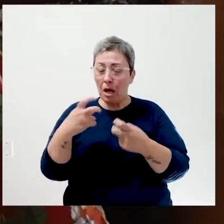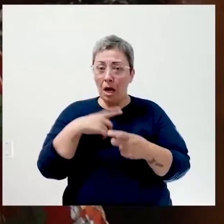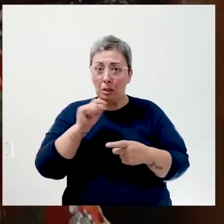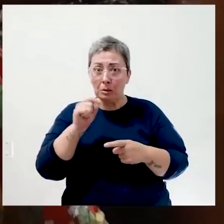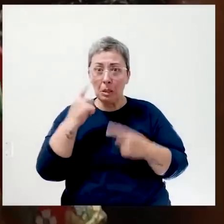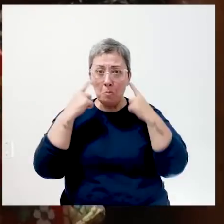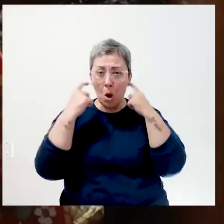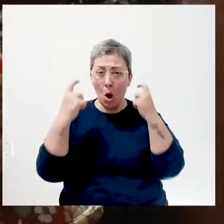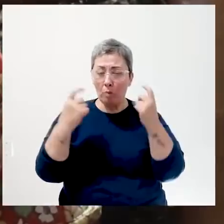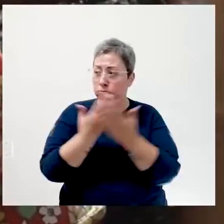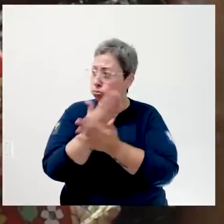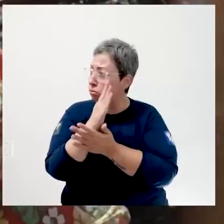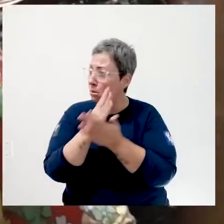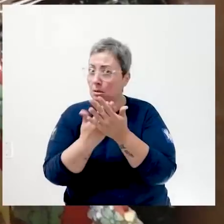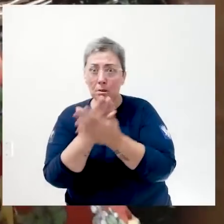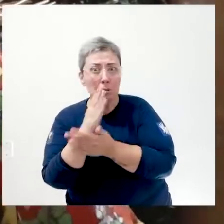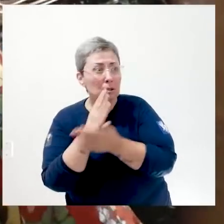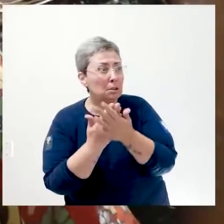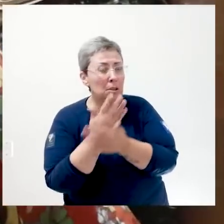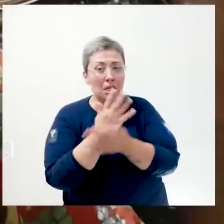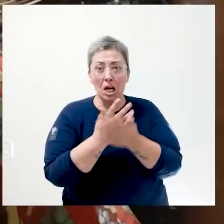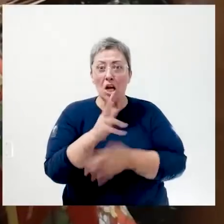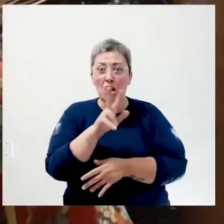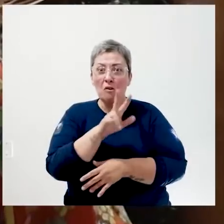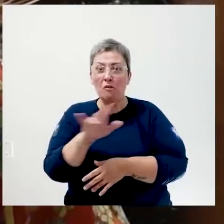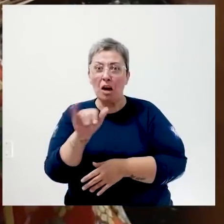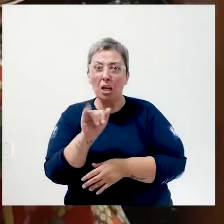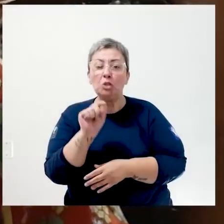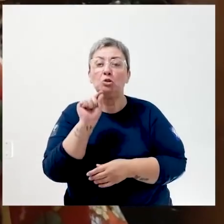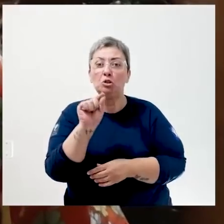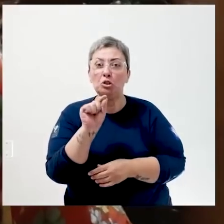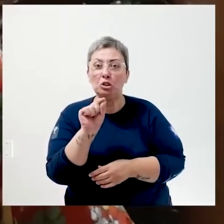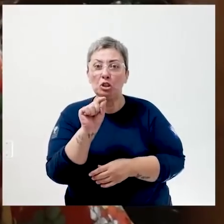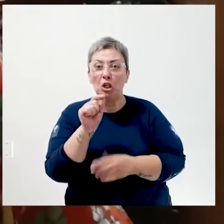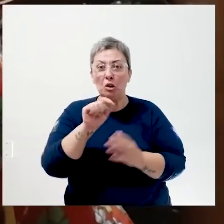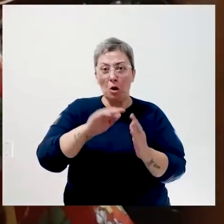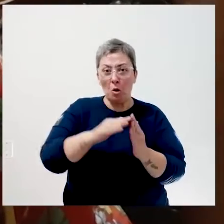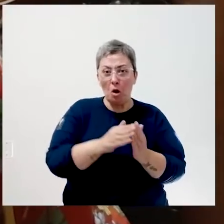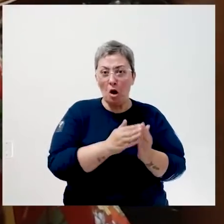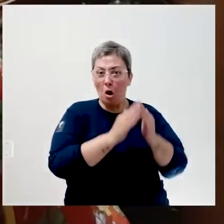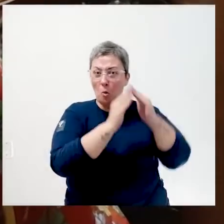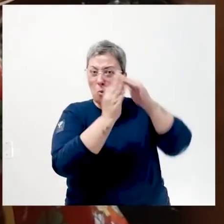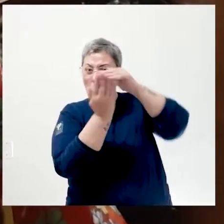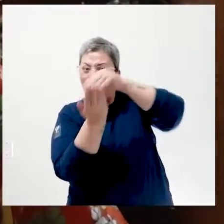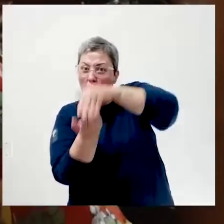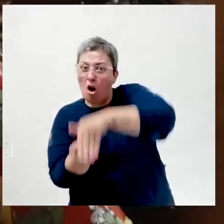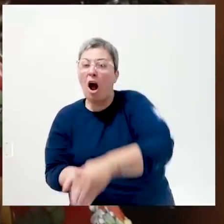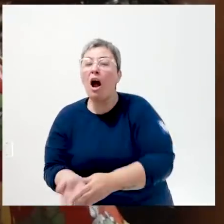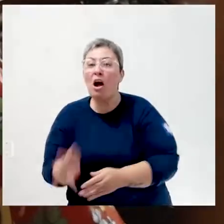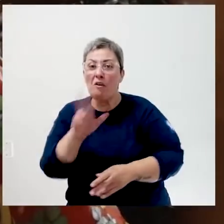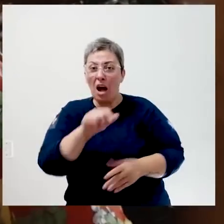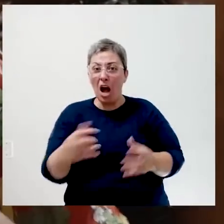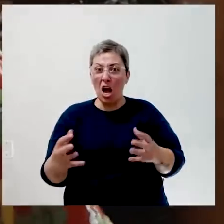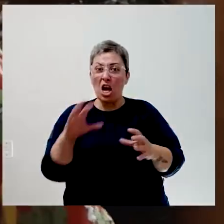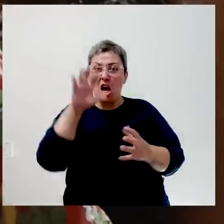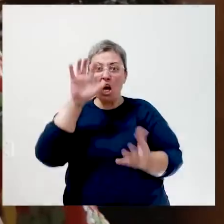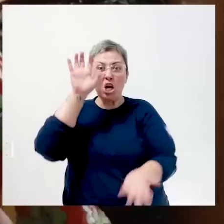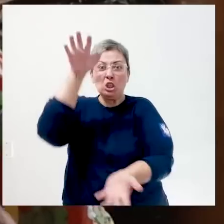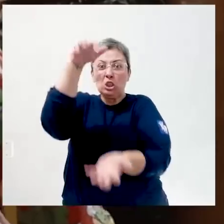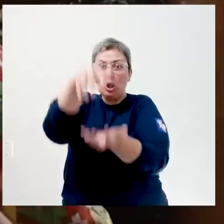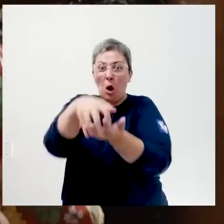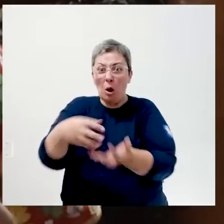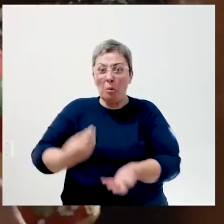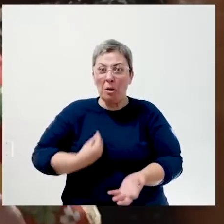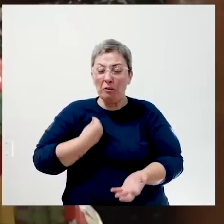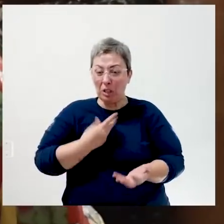fazendo barulho, ele se incomoda tanto que ele vai vir aqui. Ele vai virar a nossa canoa e vai comer